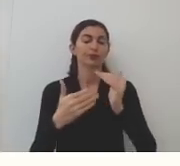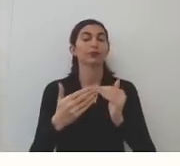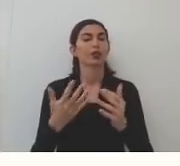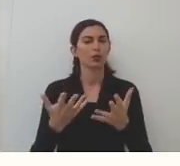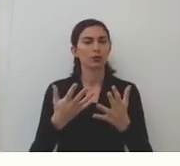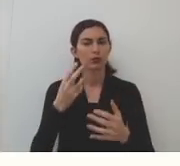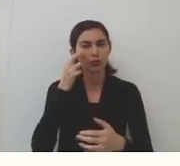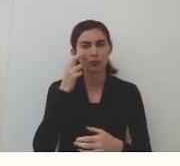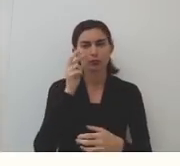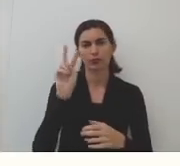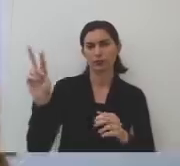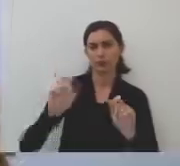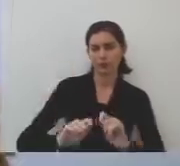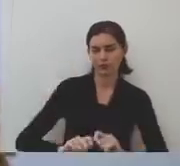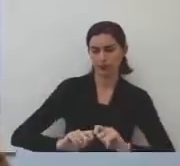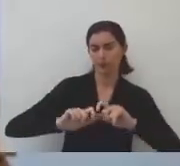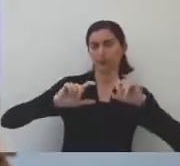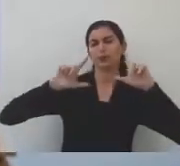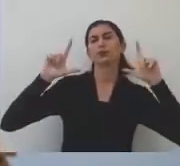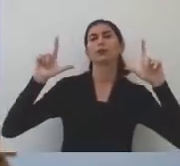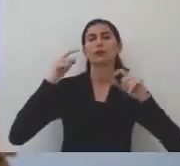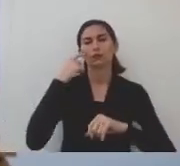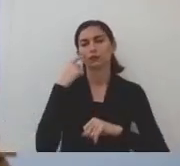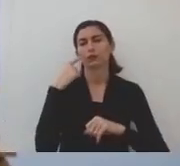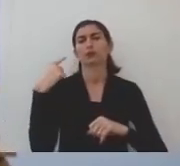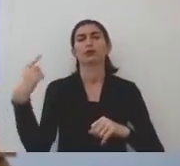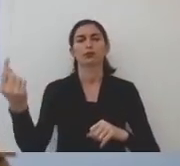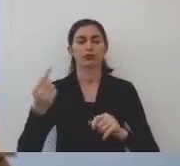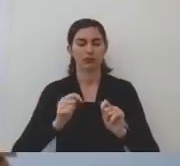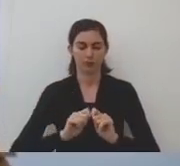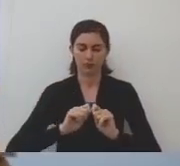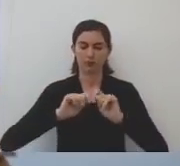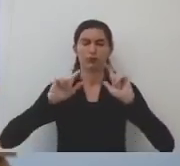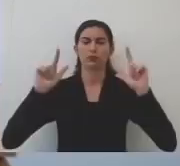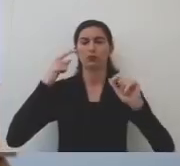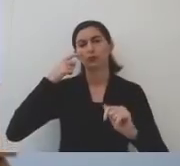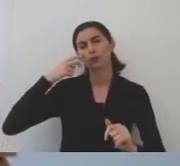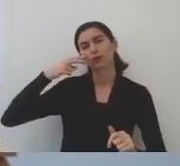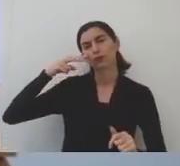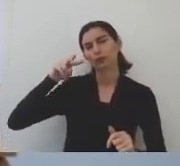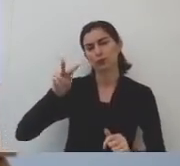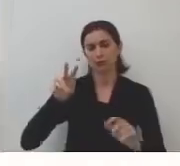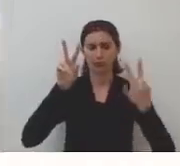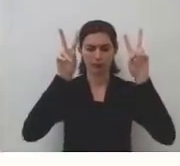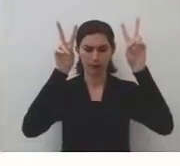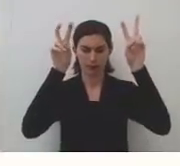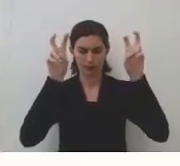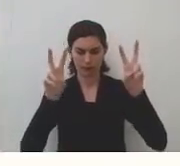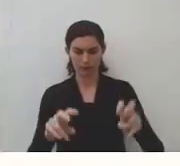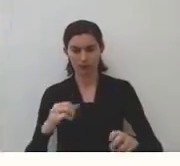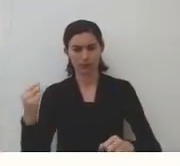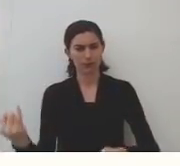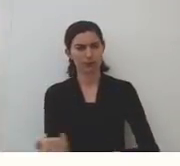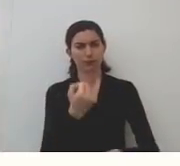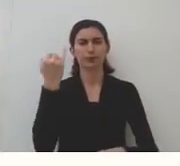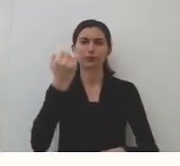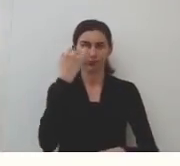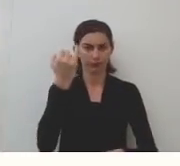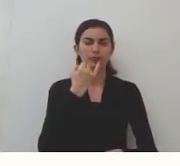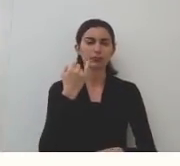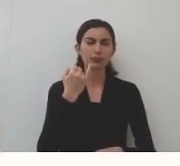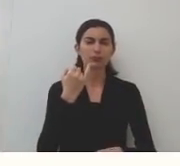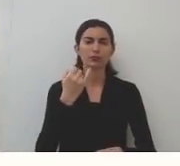Queria que vocês olhassem aí para a tela. Na tela, a gente vê aí os temas importantes e